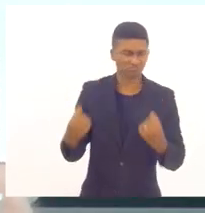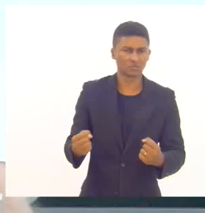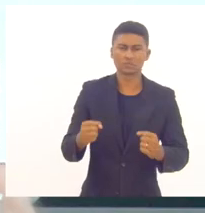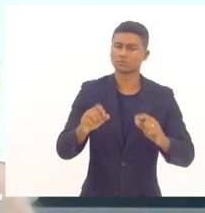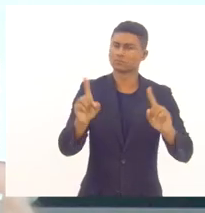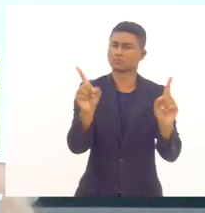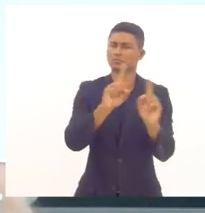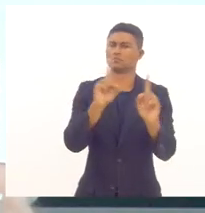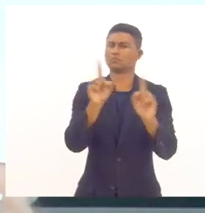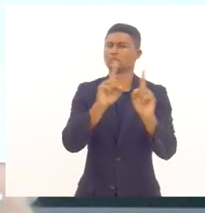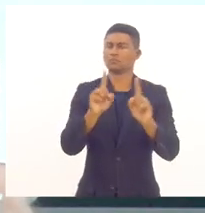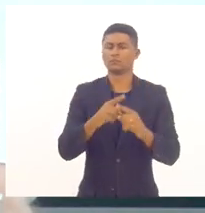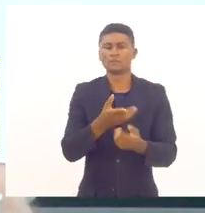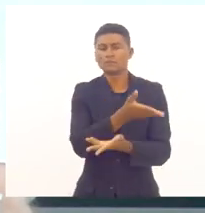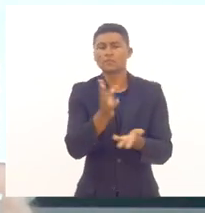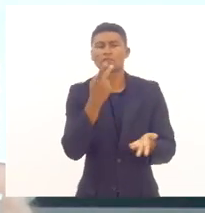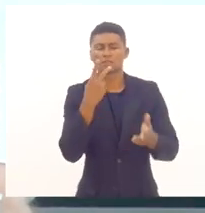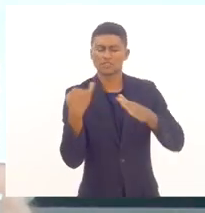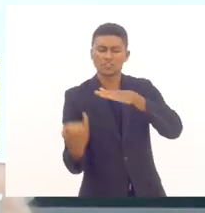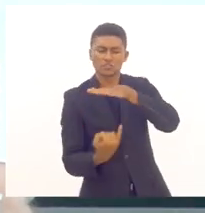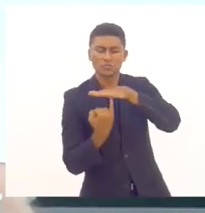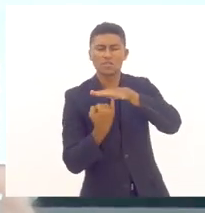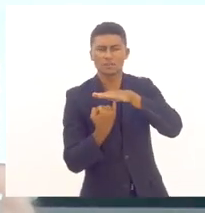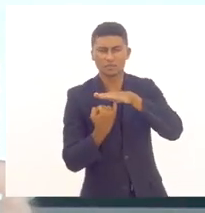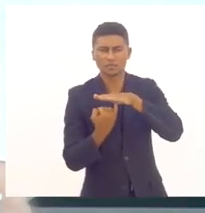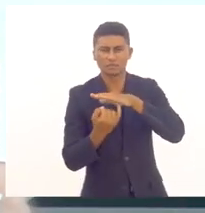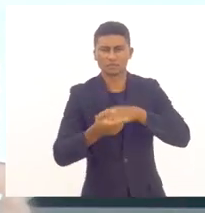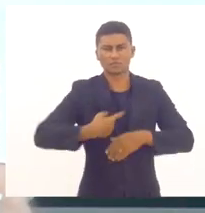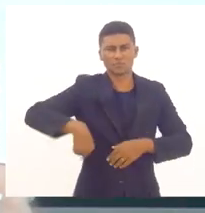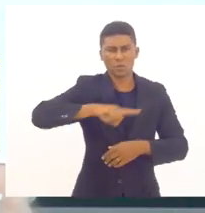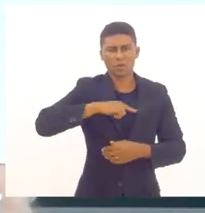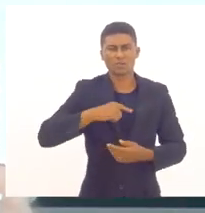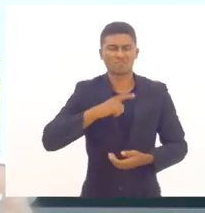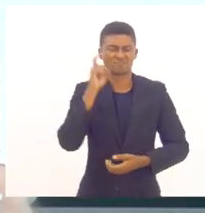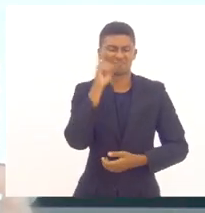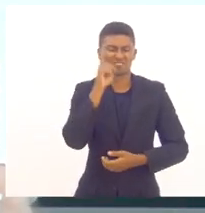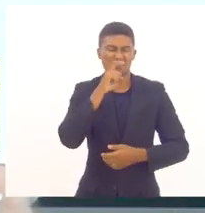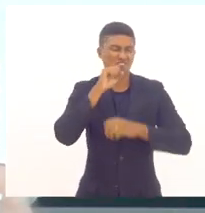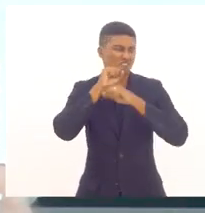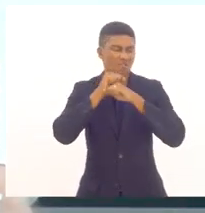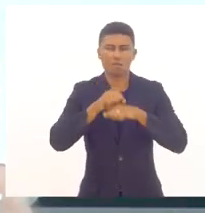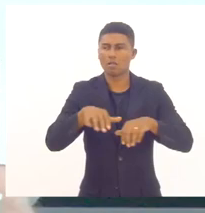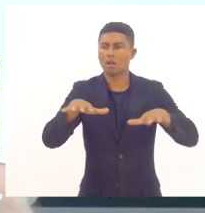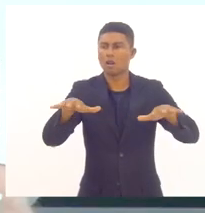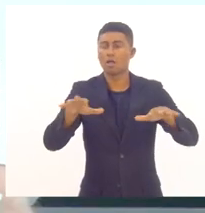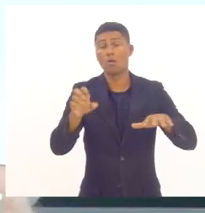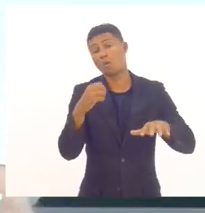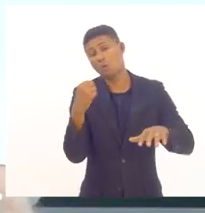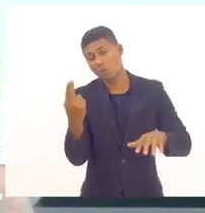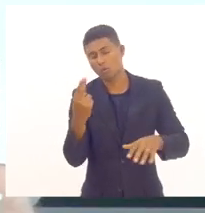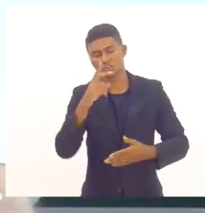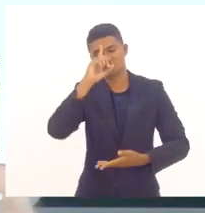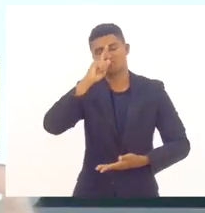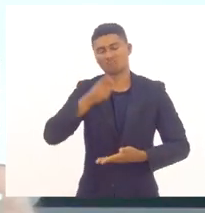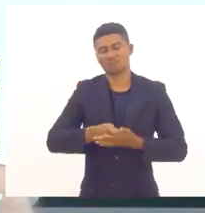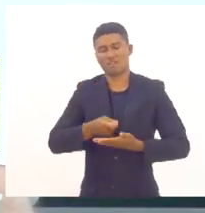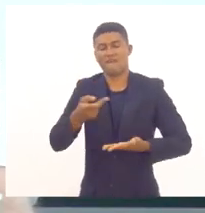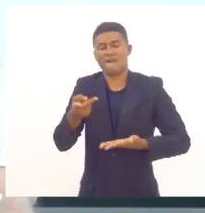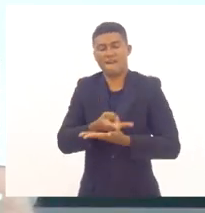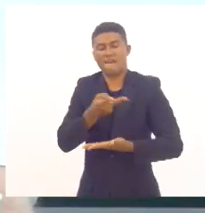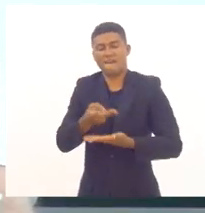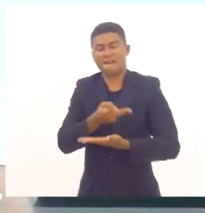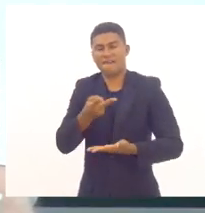falem que nossa instituição faltou com a verdade ou fez qualquer ato que